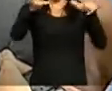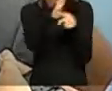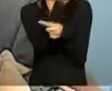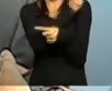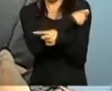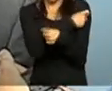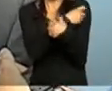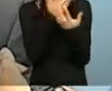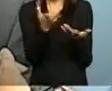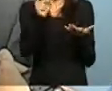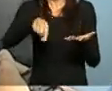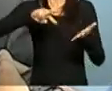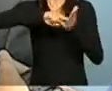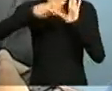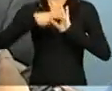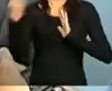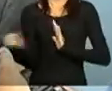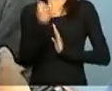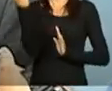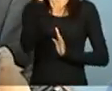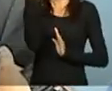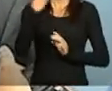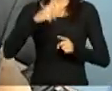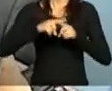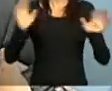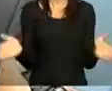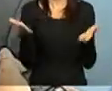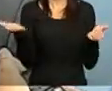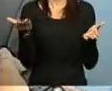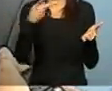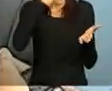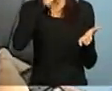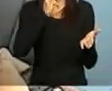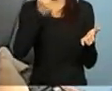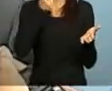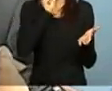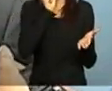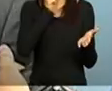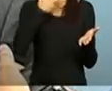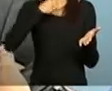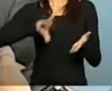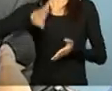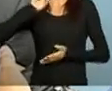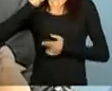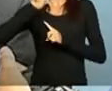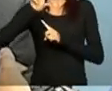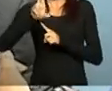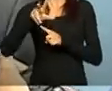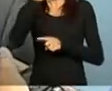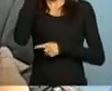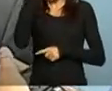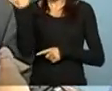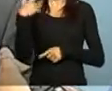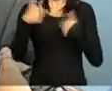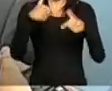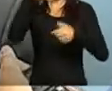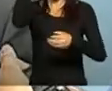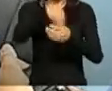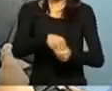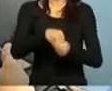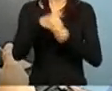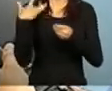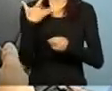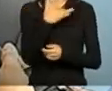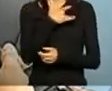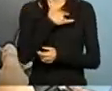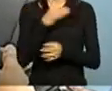é muito significativo na mobilização dos pais dos responsáveis dos trabalhadores da saúde para que a gente não deixe